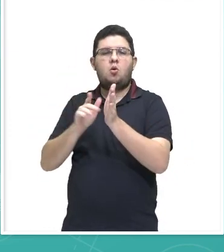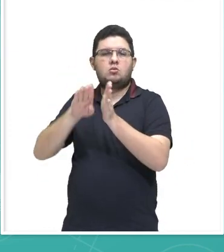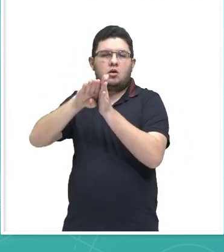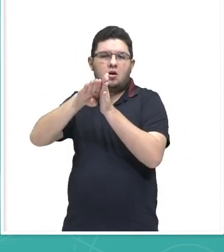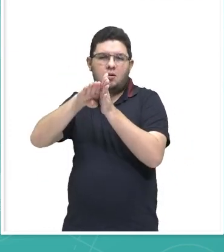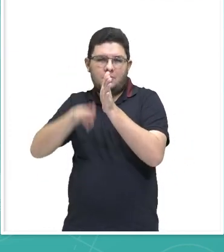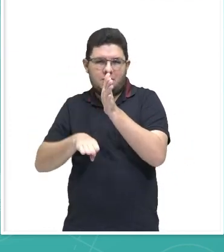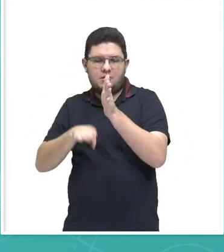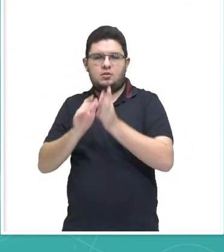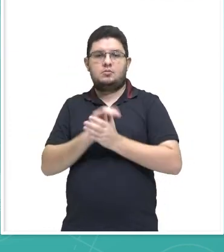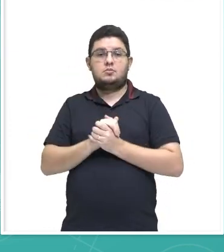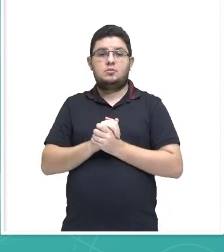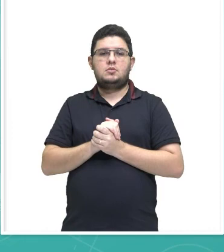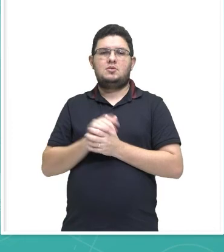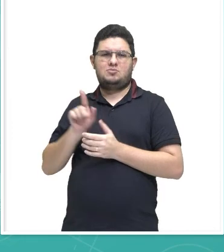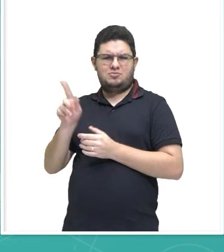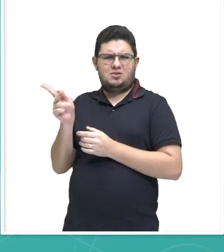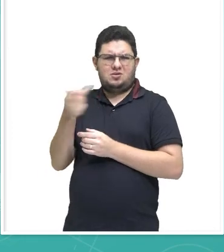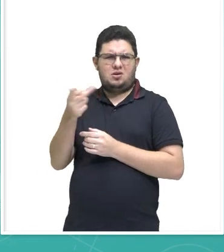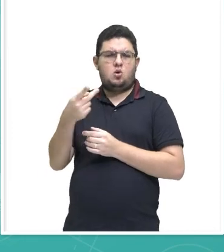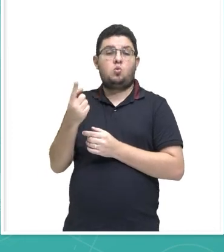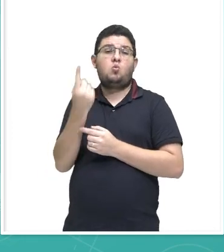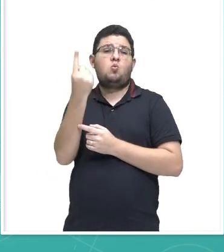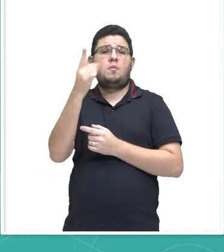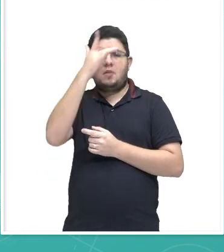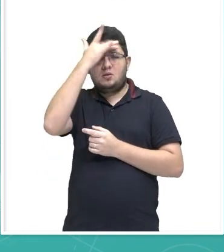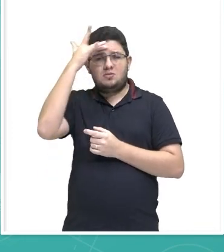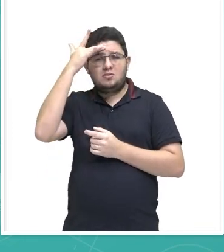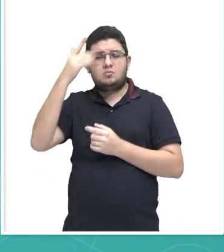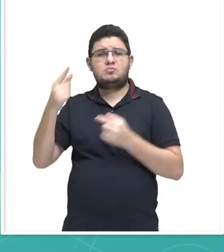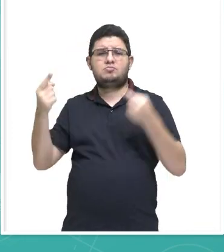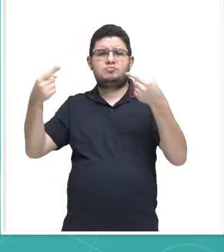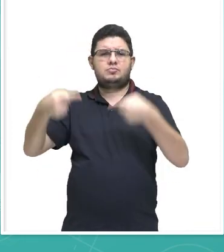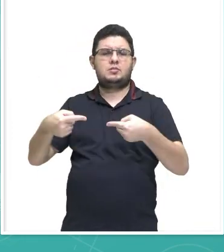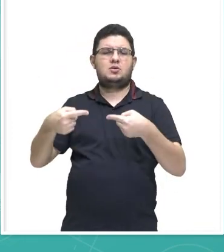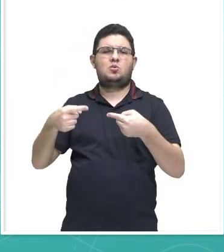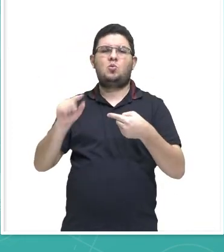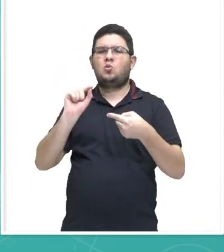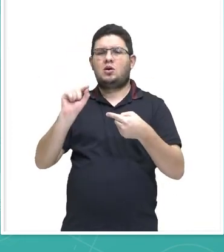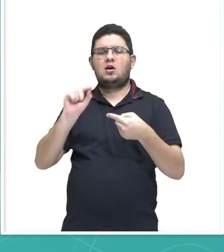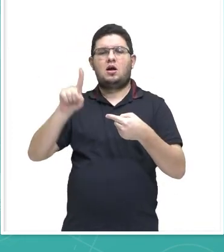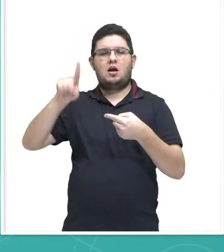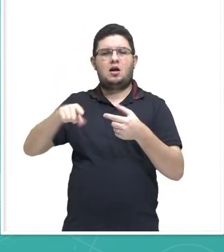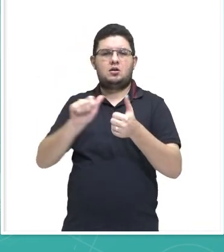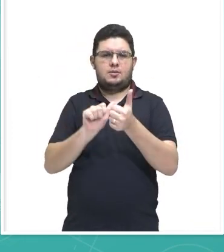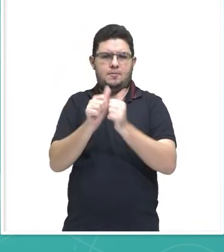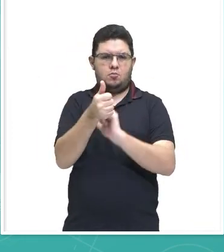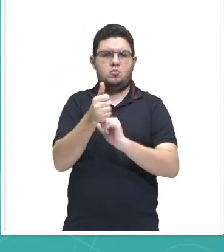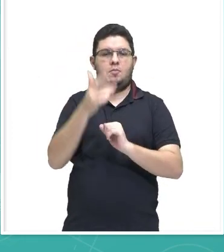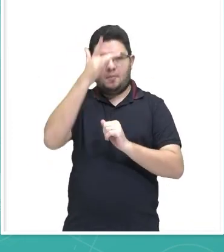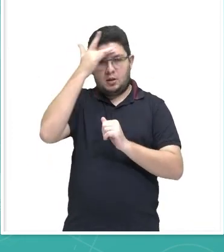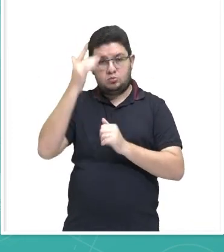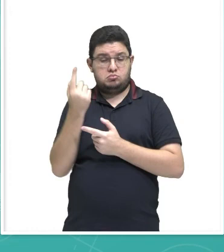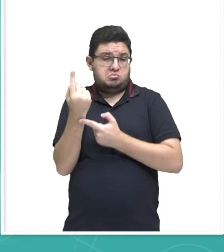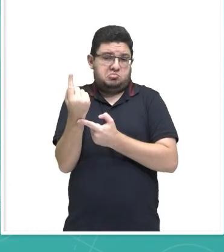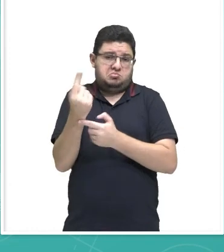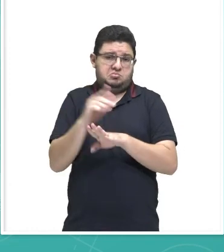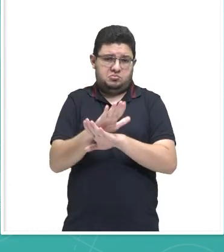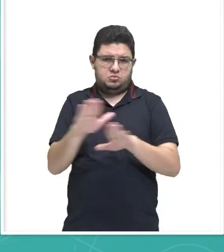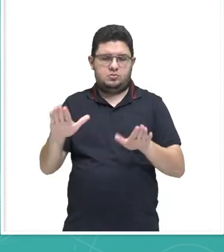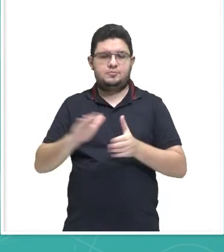se trata de uma pessoa competindo, a gente está falando do quê? Do esporte individual.